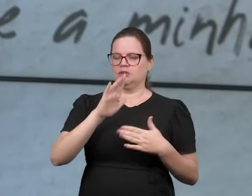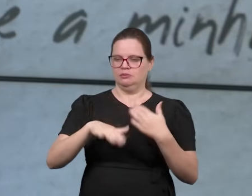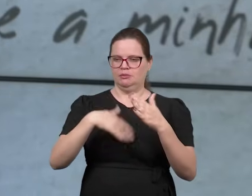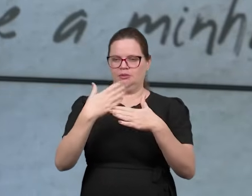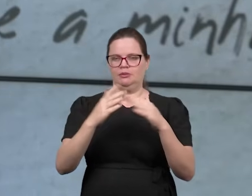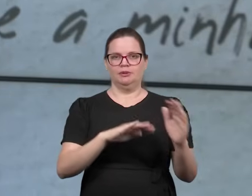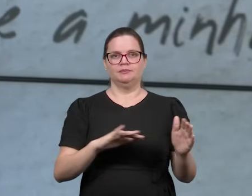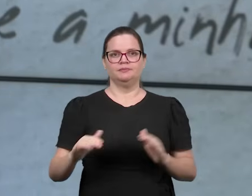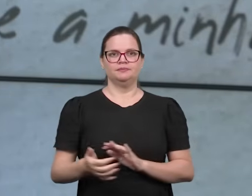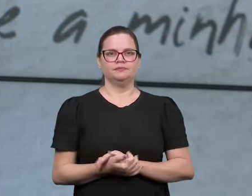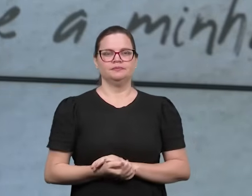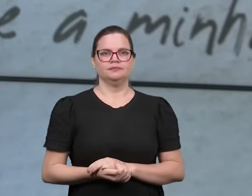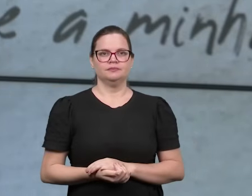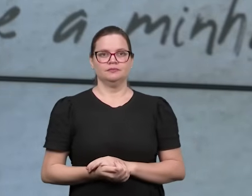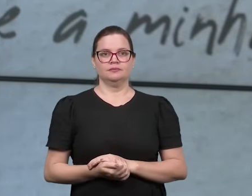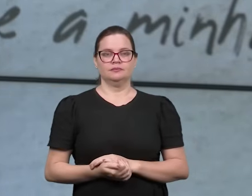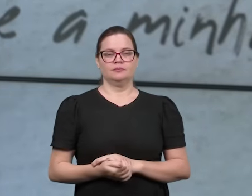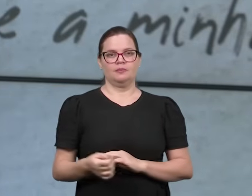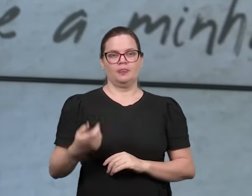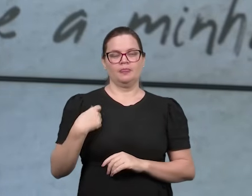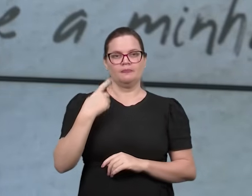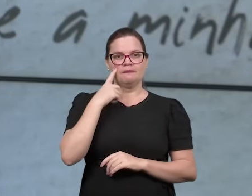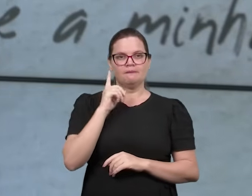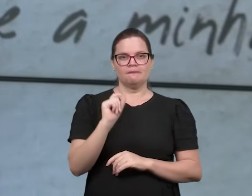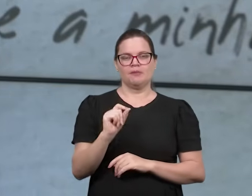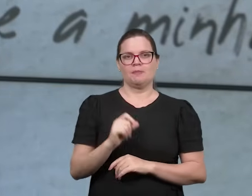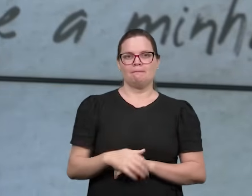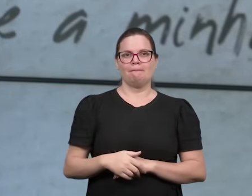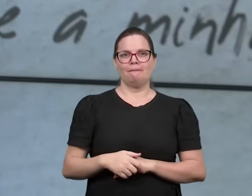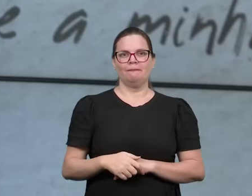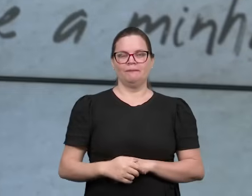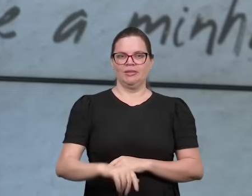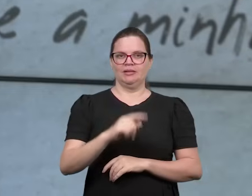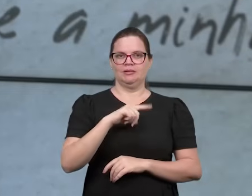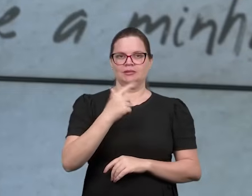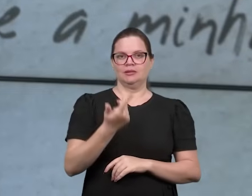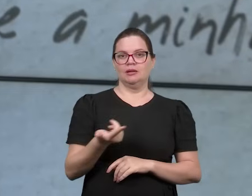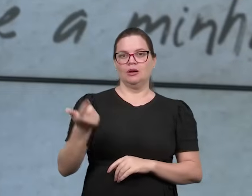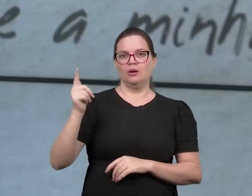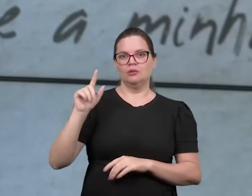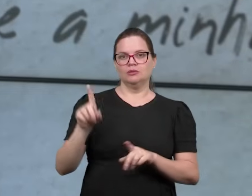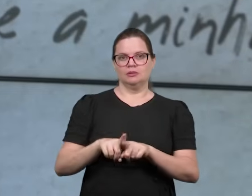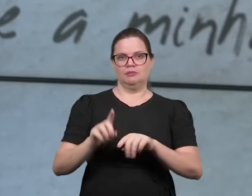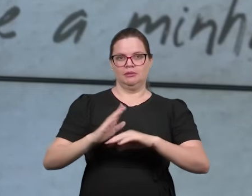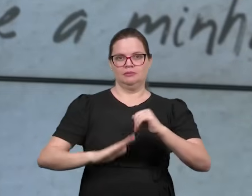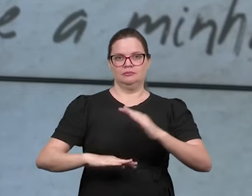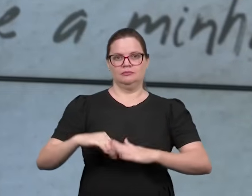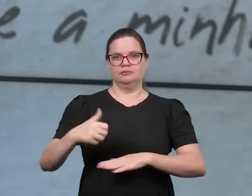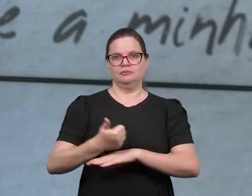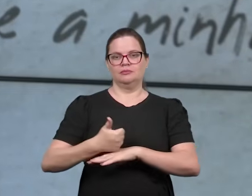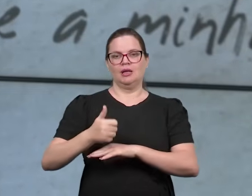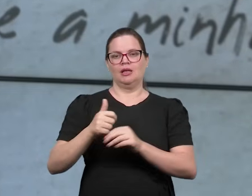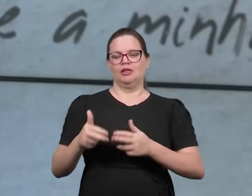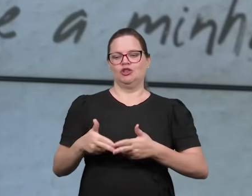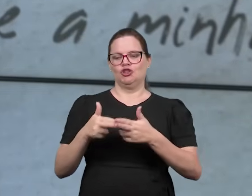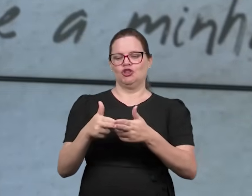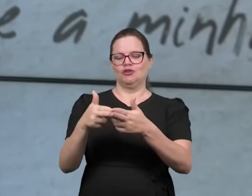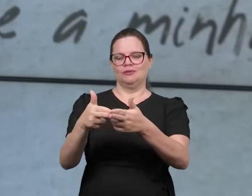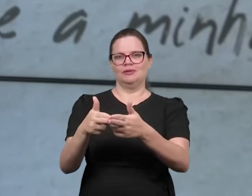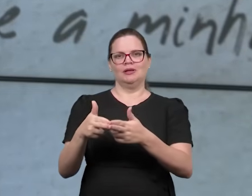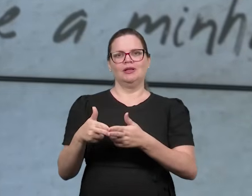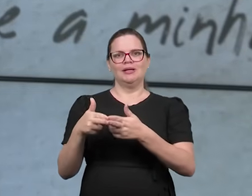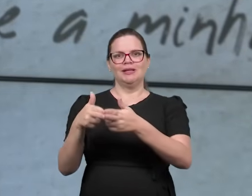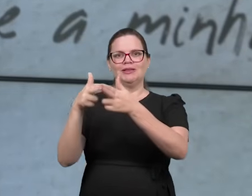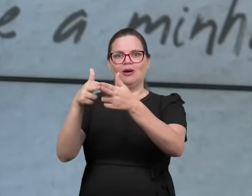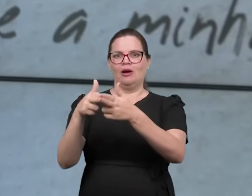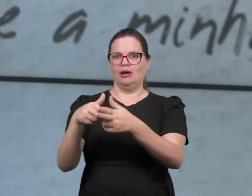ver, nessa transição, né, já um outro talentoso, né, que foi Noé, um